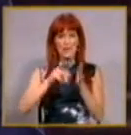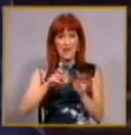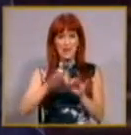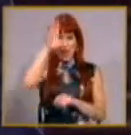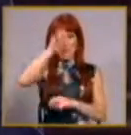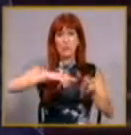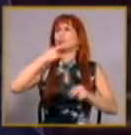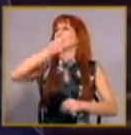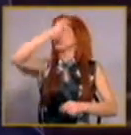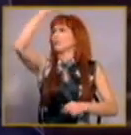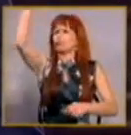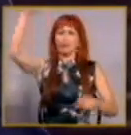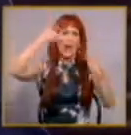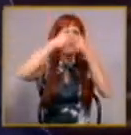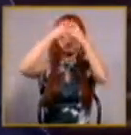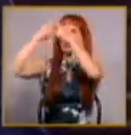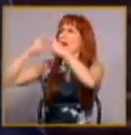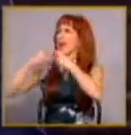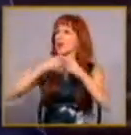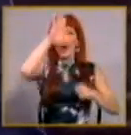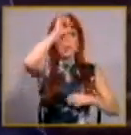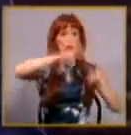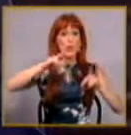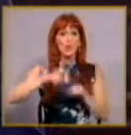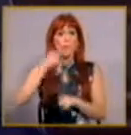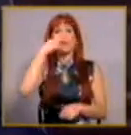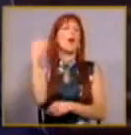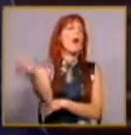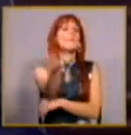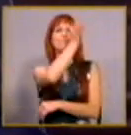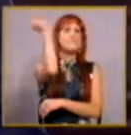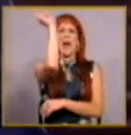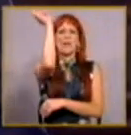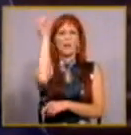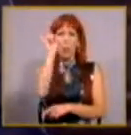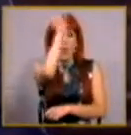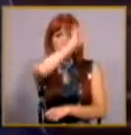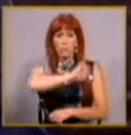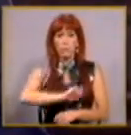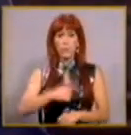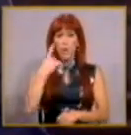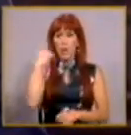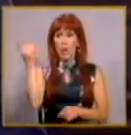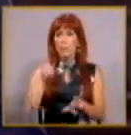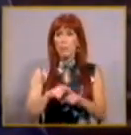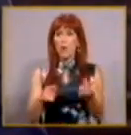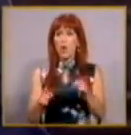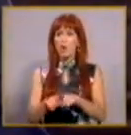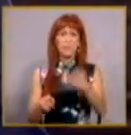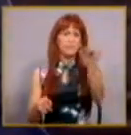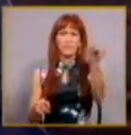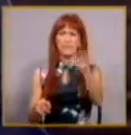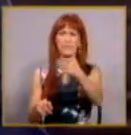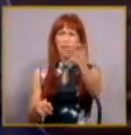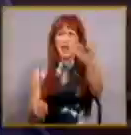há muitos pelos corredores de Bruxelas. O Ministro das Finanças não é nenhuma pessoa excepcional. E tanto não é... Olha, que revela a moção anterior que roupa e da bancarrota, que